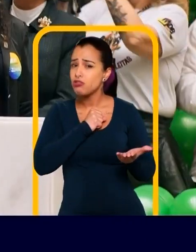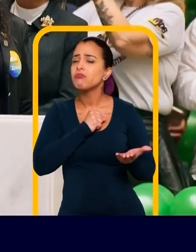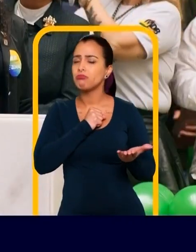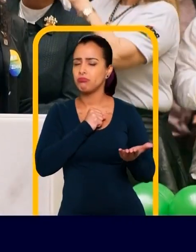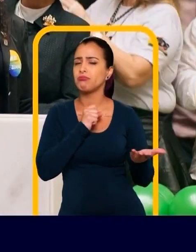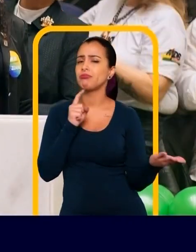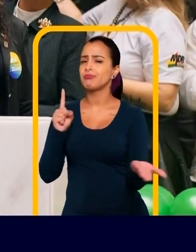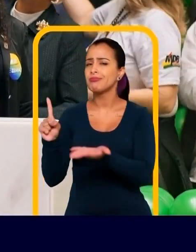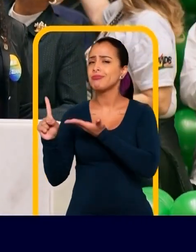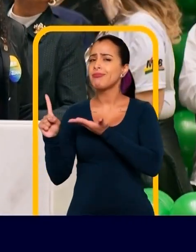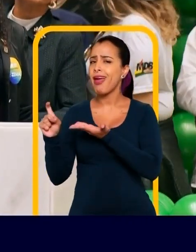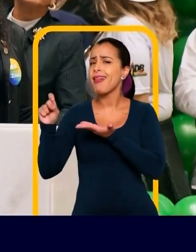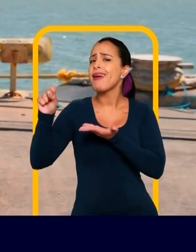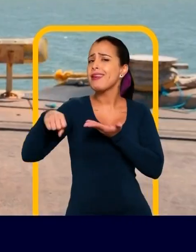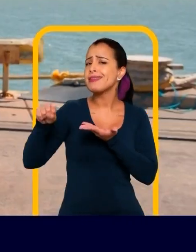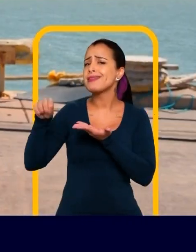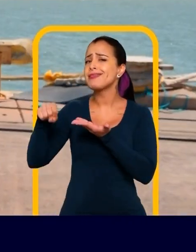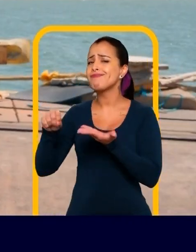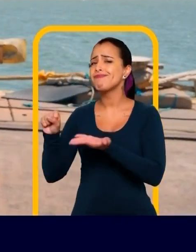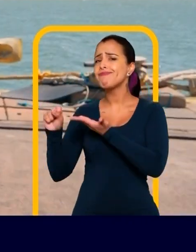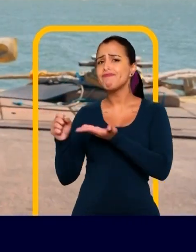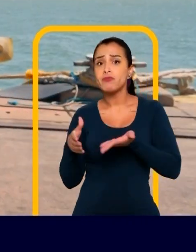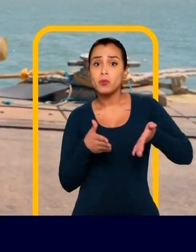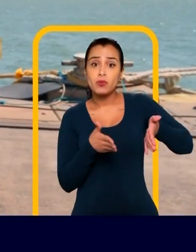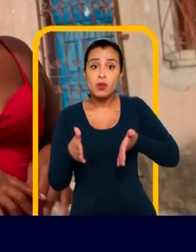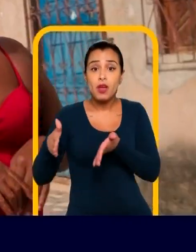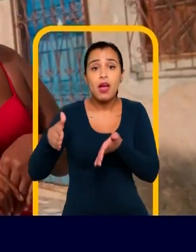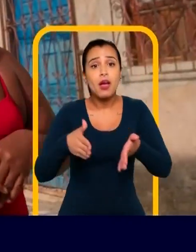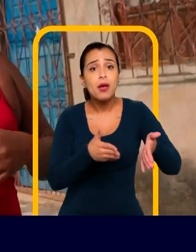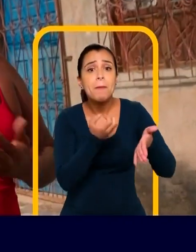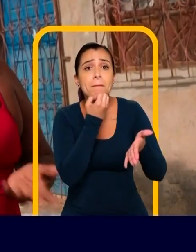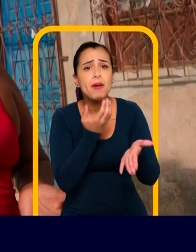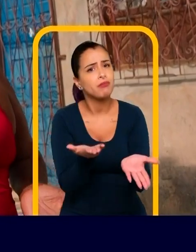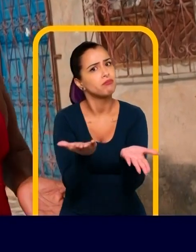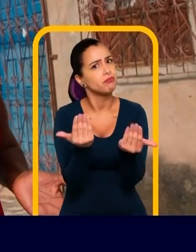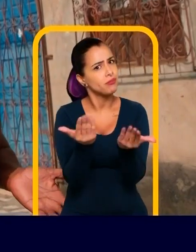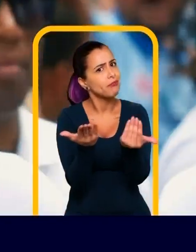coragem, ela sim, tô na trilha da bondade.